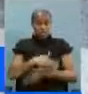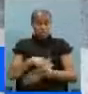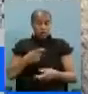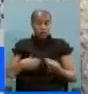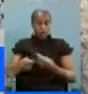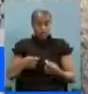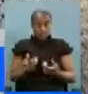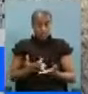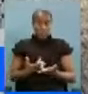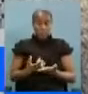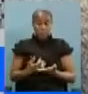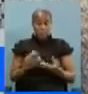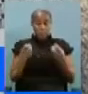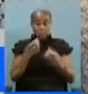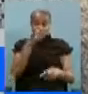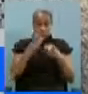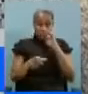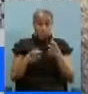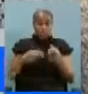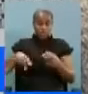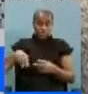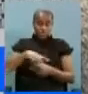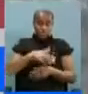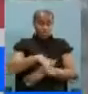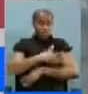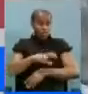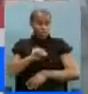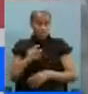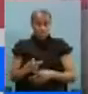venda informal, muitos são os comerciantes a circularem